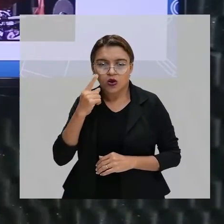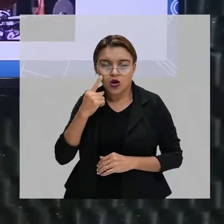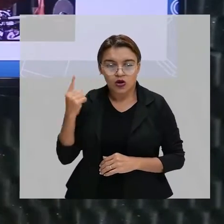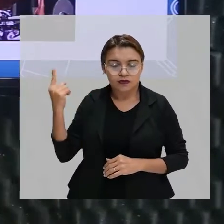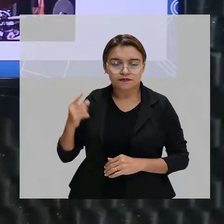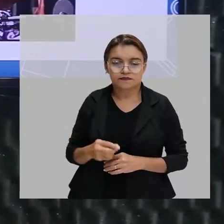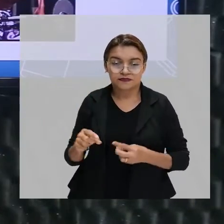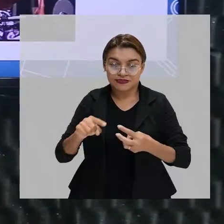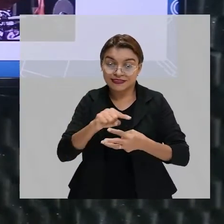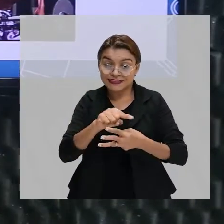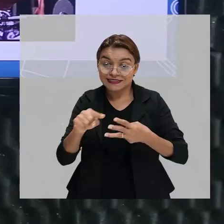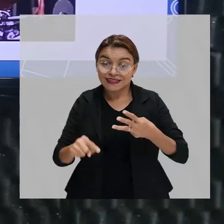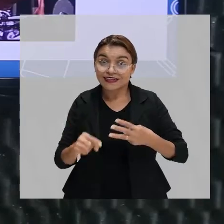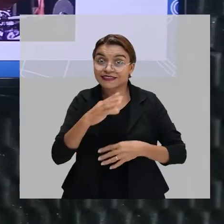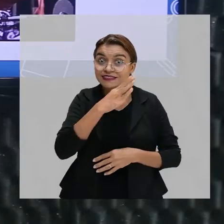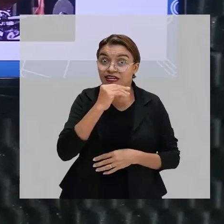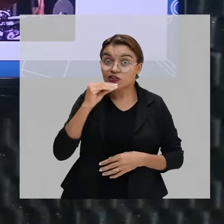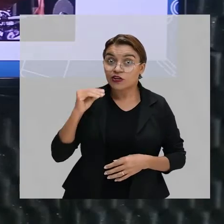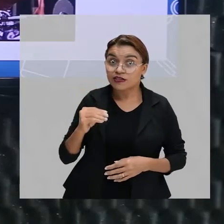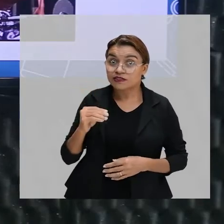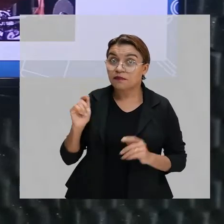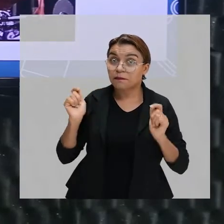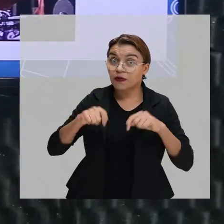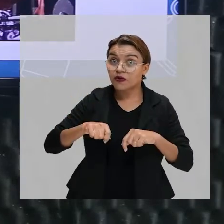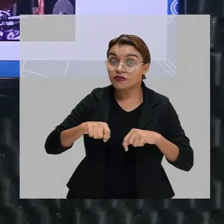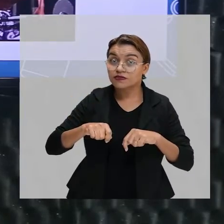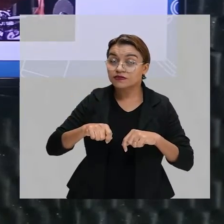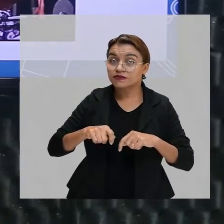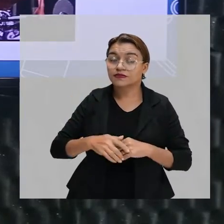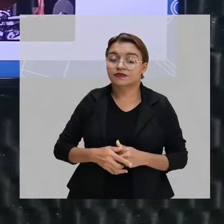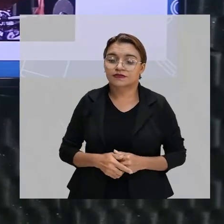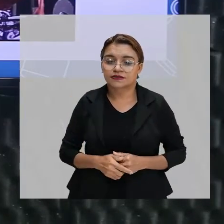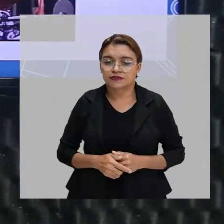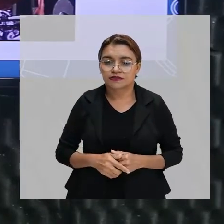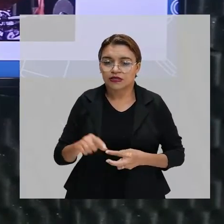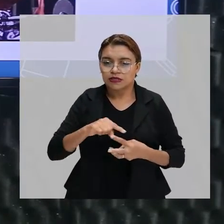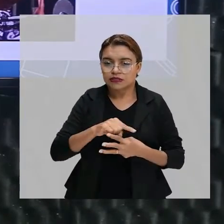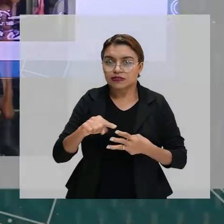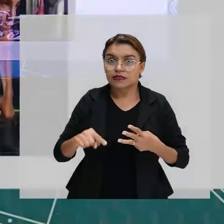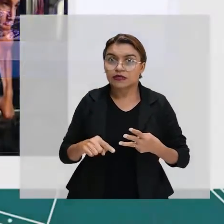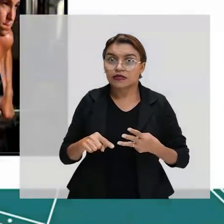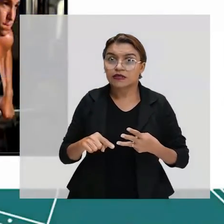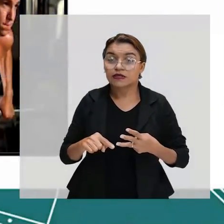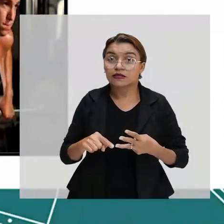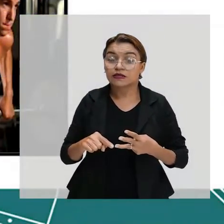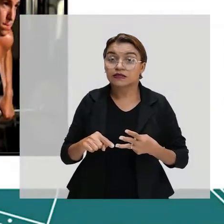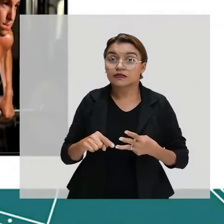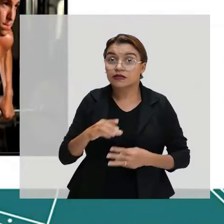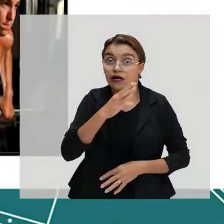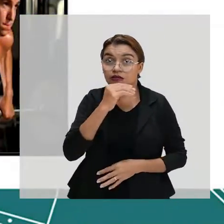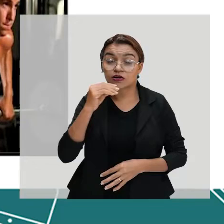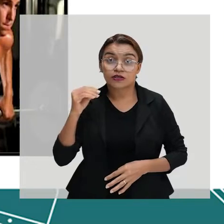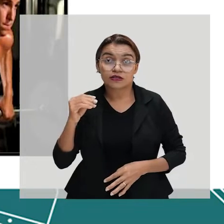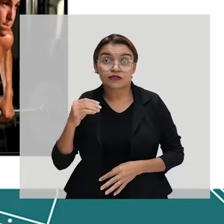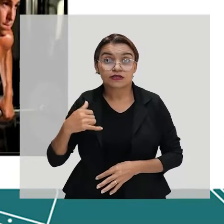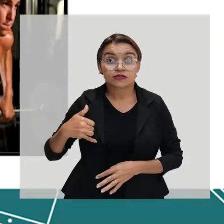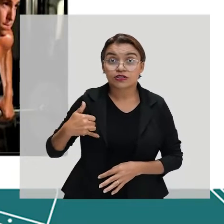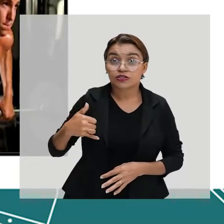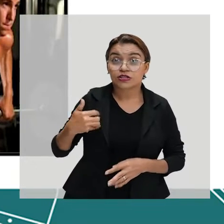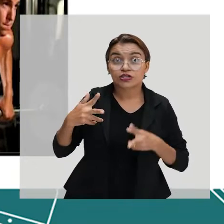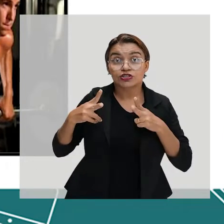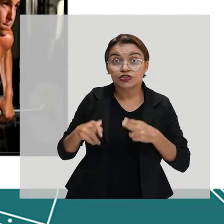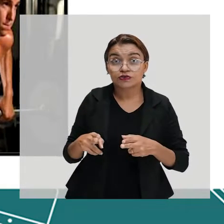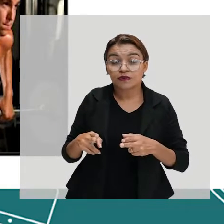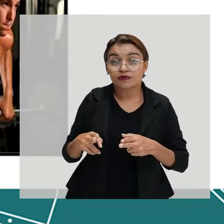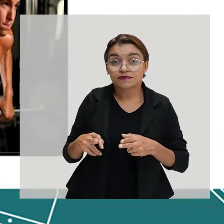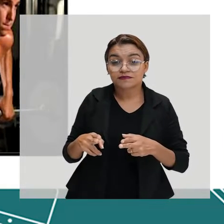três adolescentes pode acontecer isso eu porrada eles são três adolescentes eles estão na mesma faixa etária tá aqui a série de